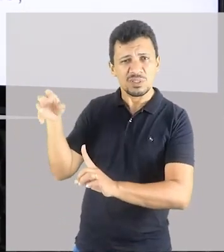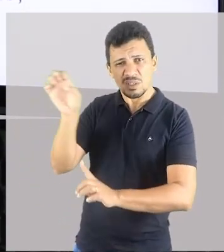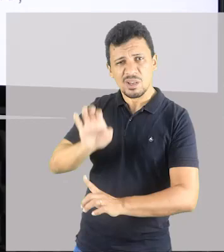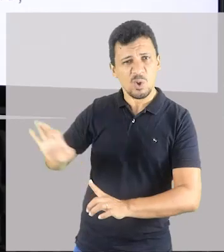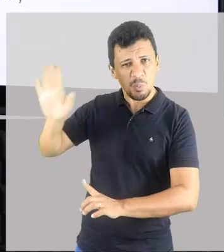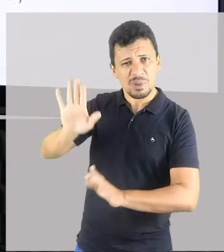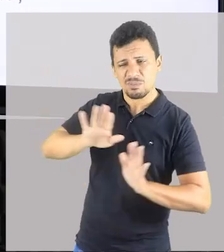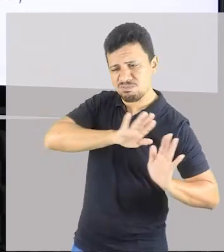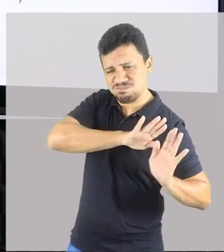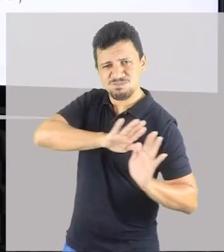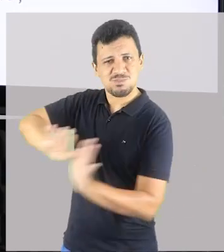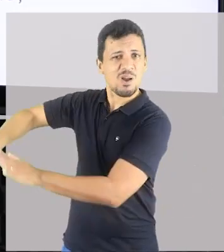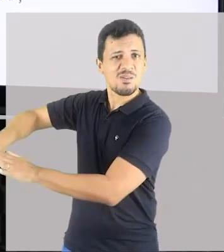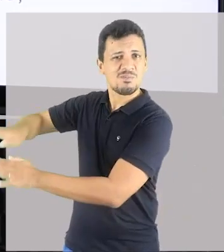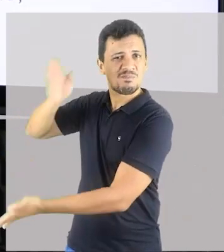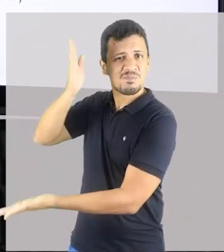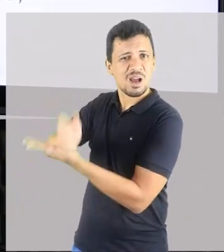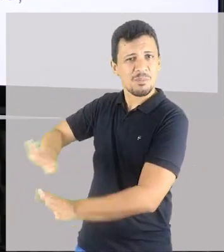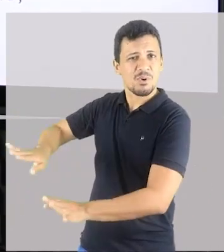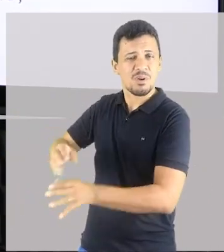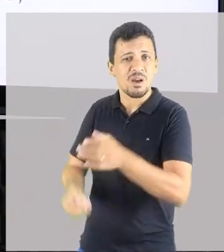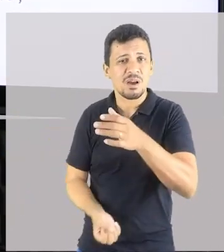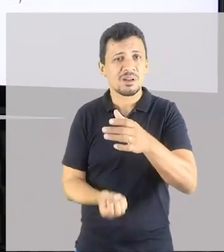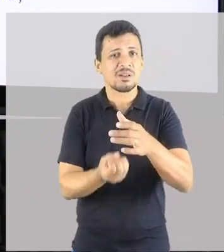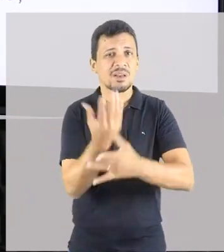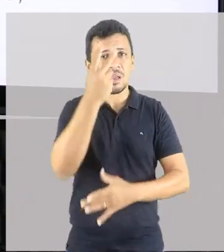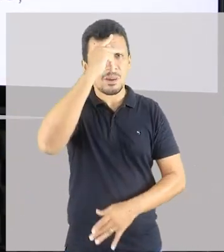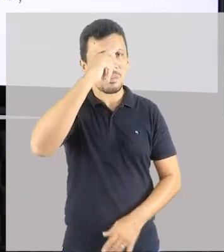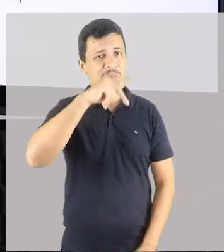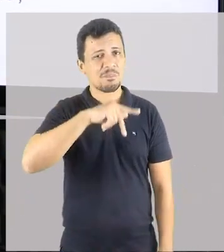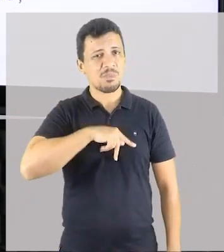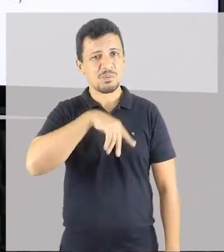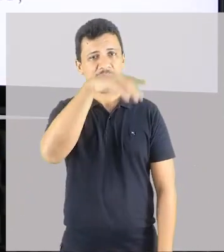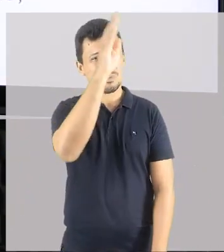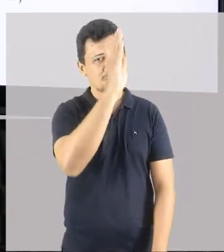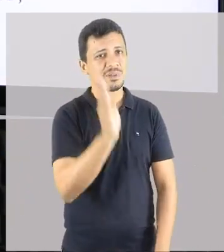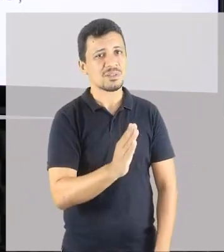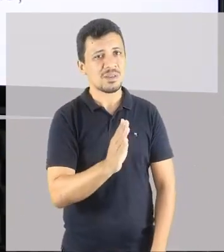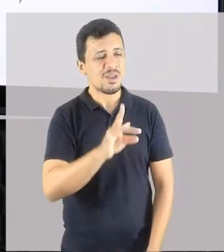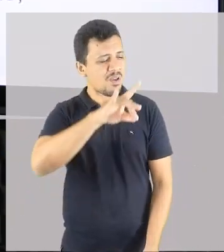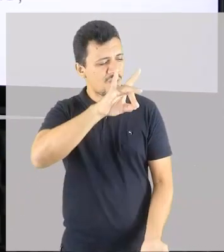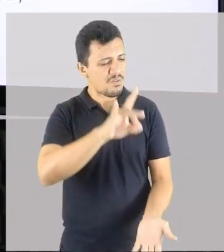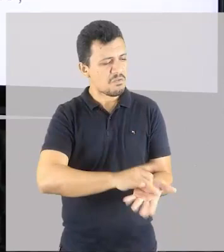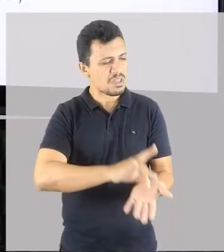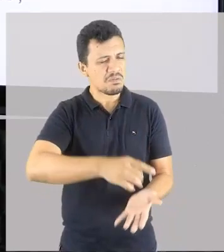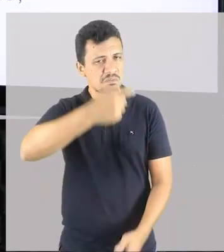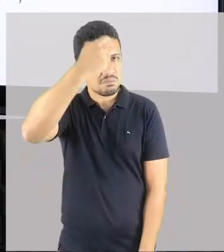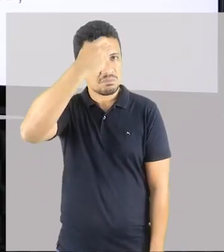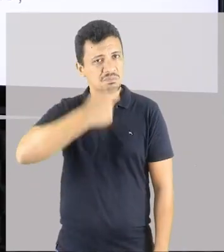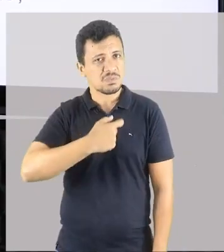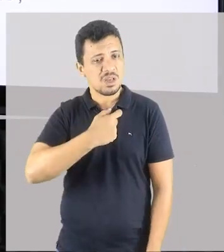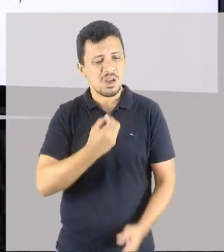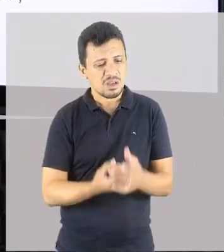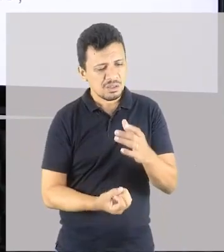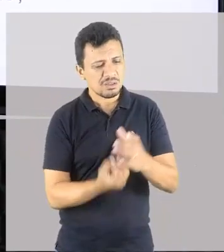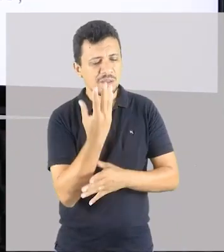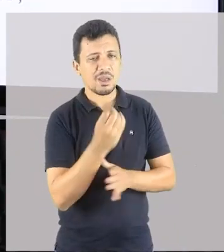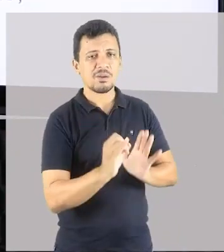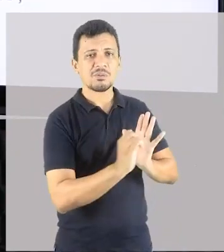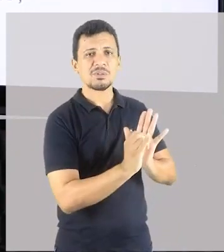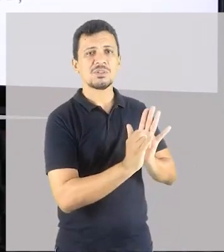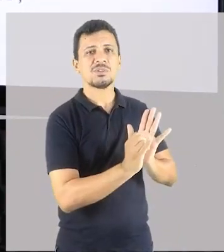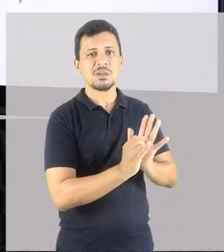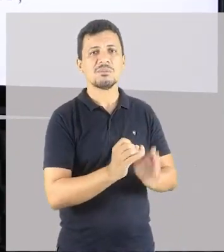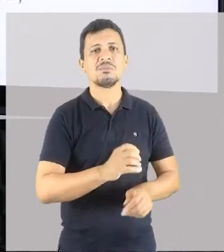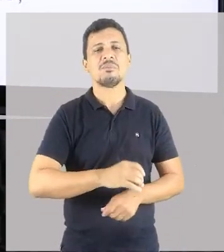europeia, vamos criar o que é nosso, certo? Vamos partir do que realmente nós somos e criar uma identidade para